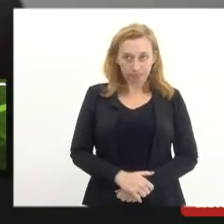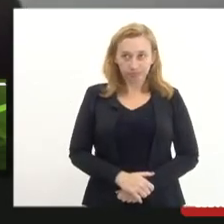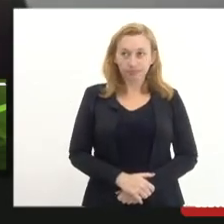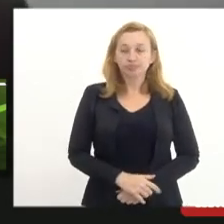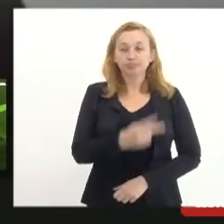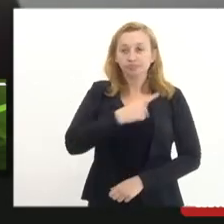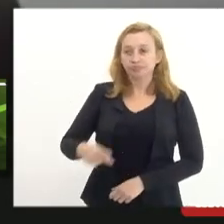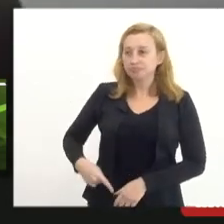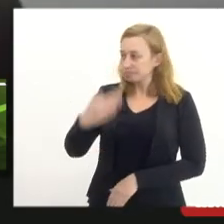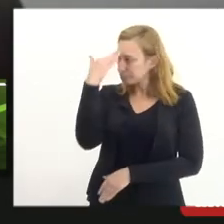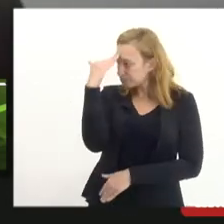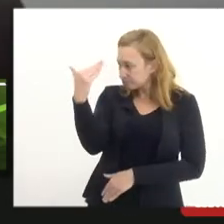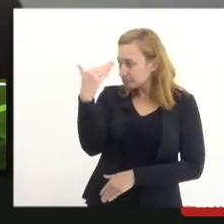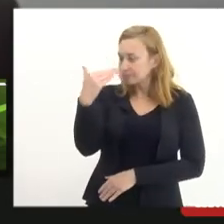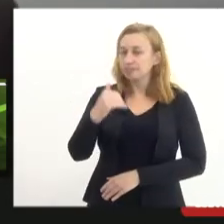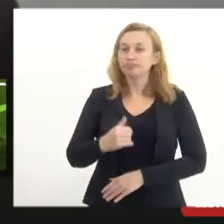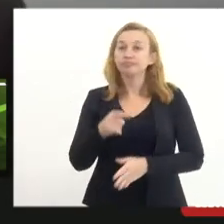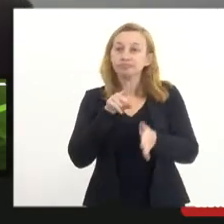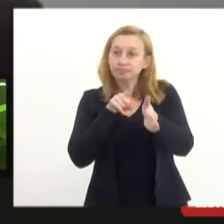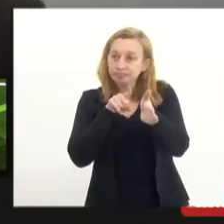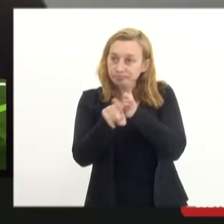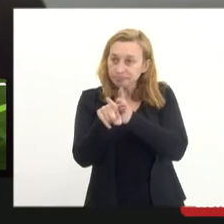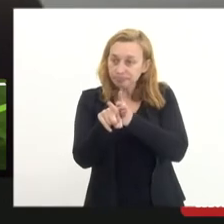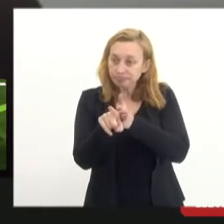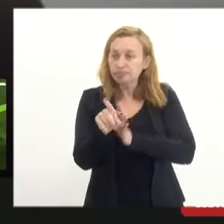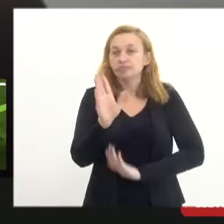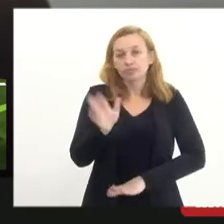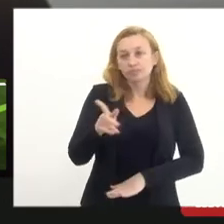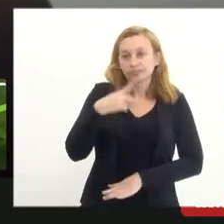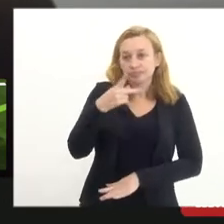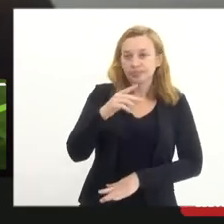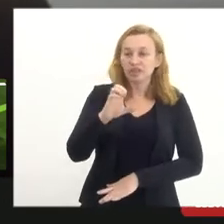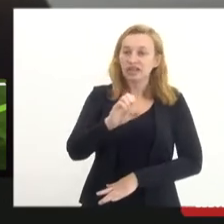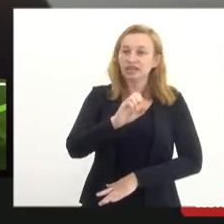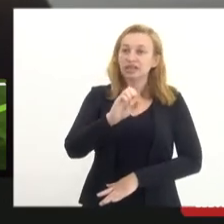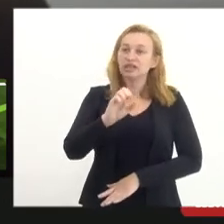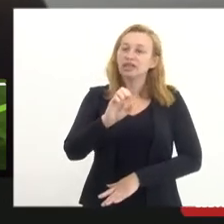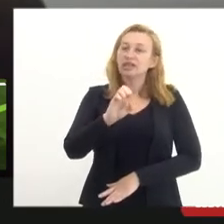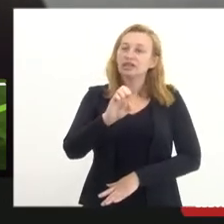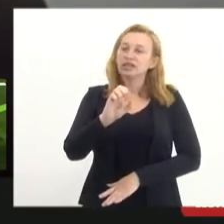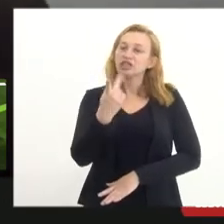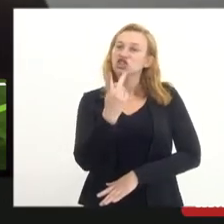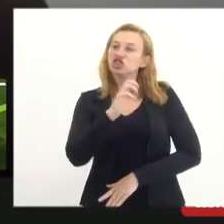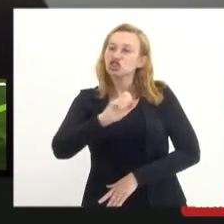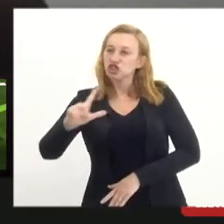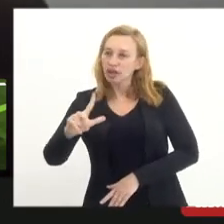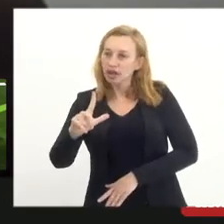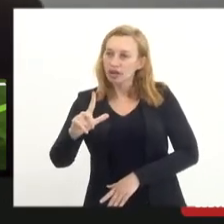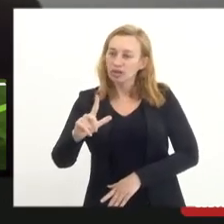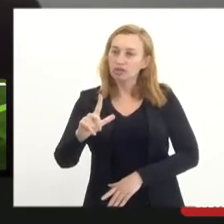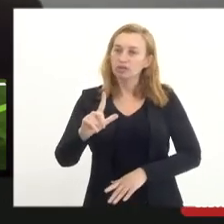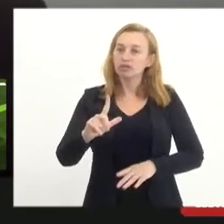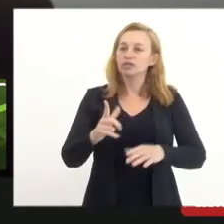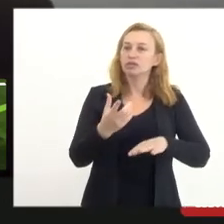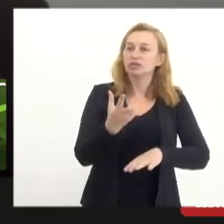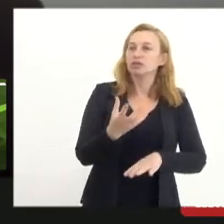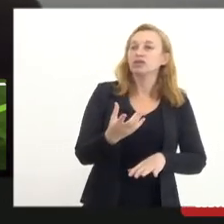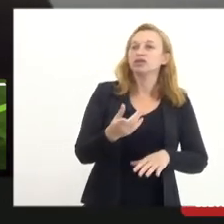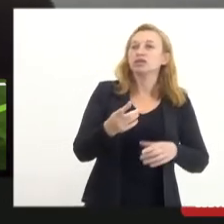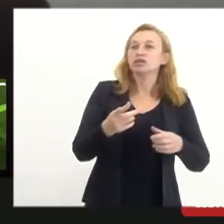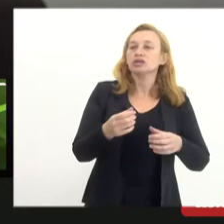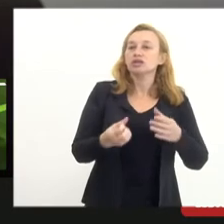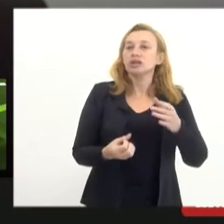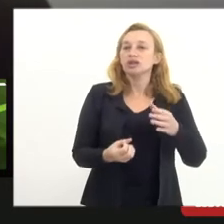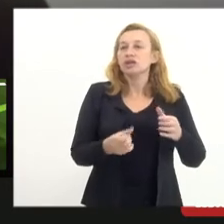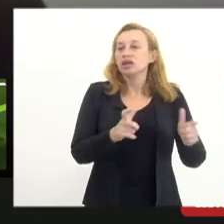Presidente, obrigado aí pela pergunta. Como eu mencionei, a Shell em exploração e produção atua basicamente em 3 grandes áreas,